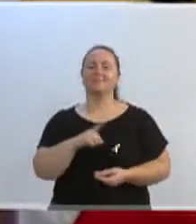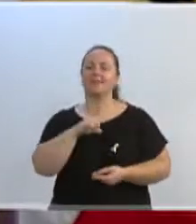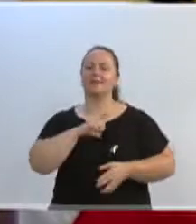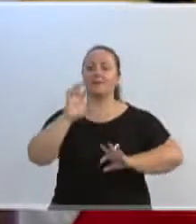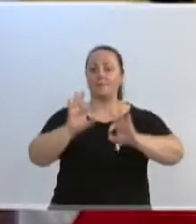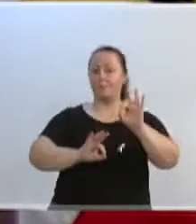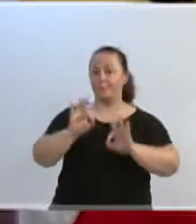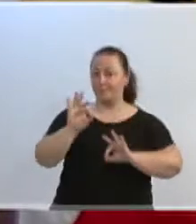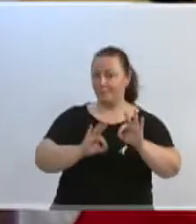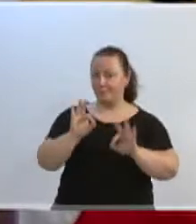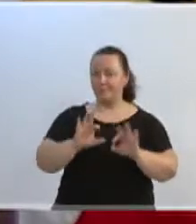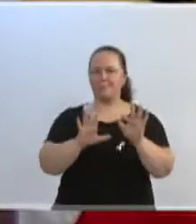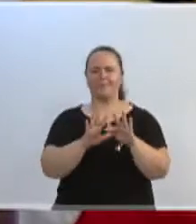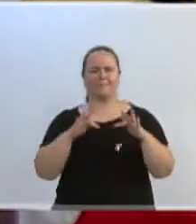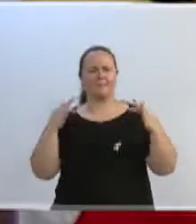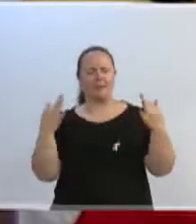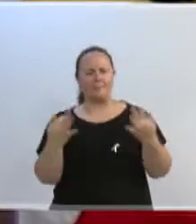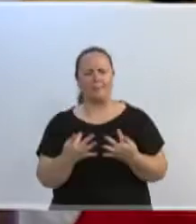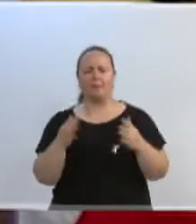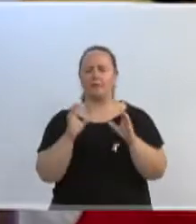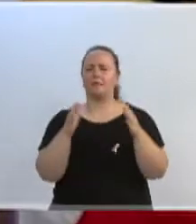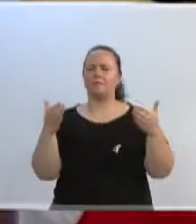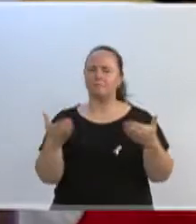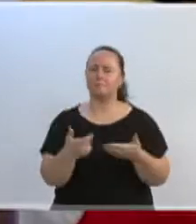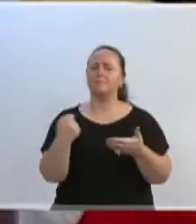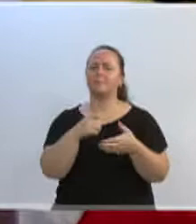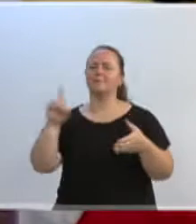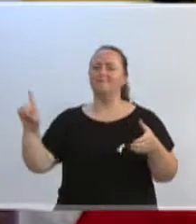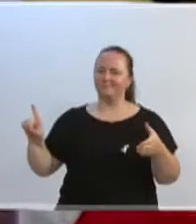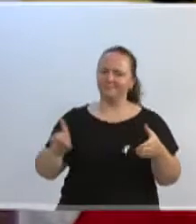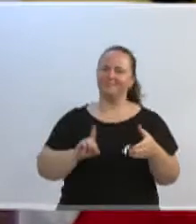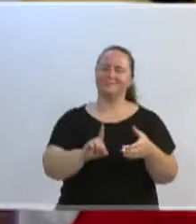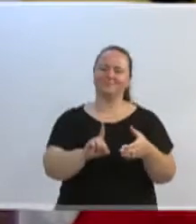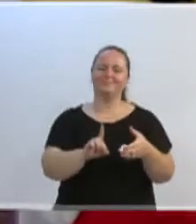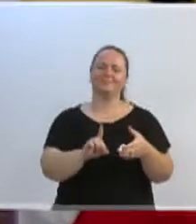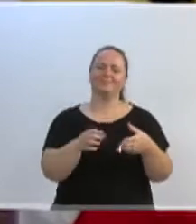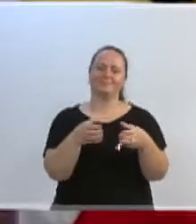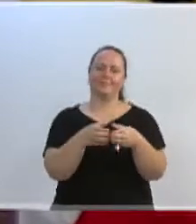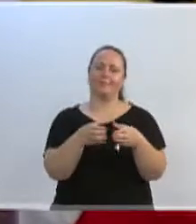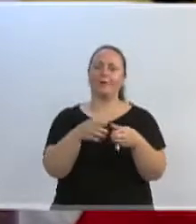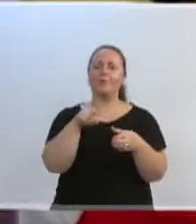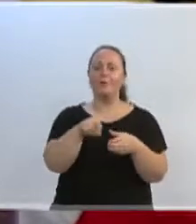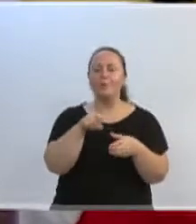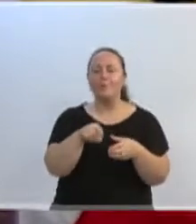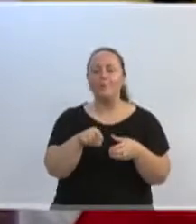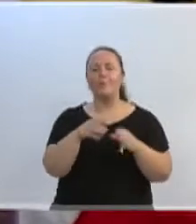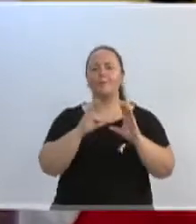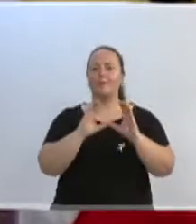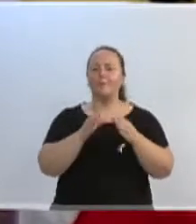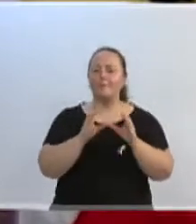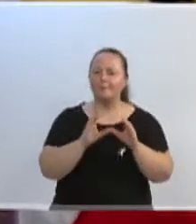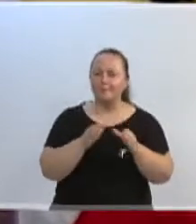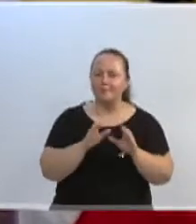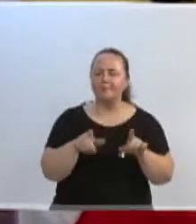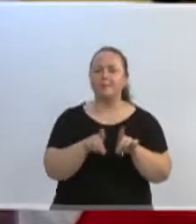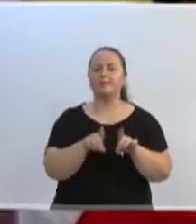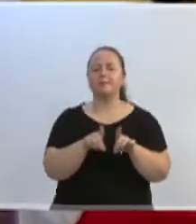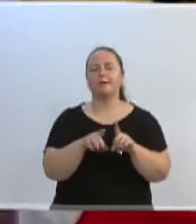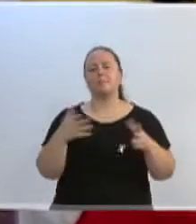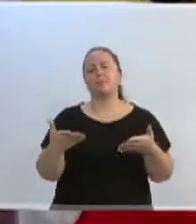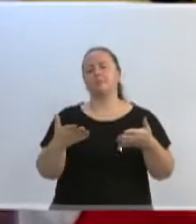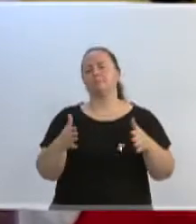tem um preparo da comunidade, ele tem que ser inserido no seu meio de convivência, isso inclui